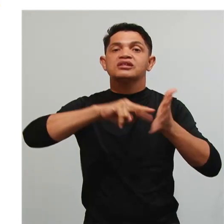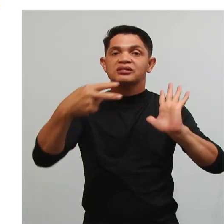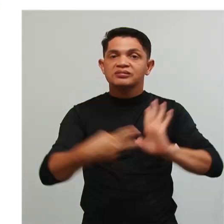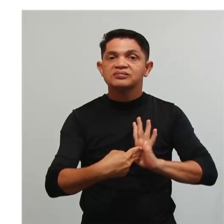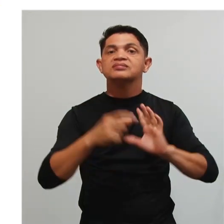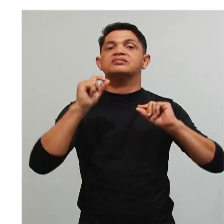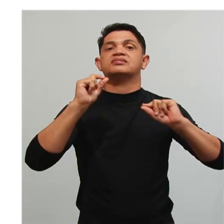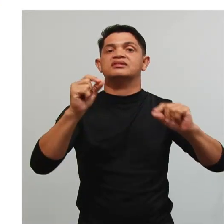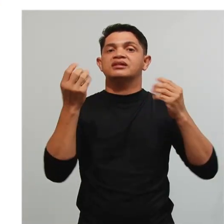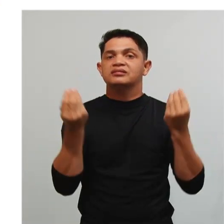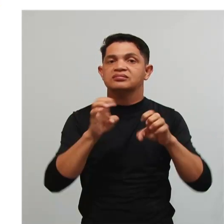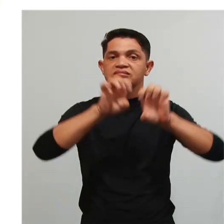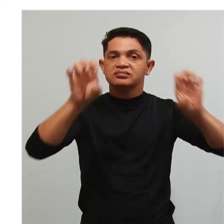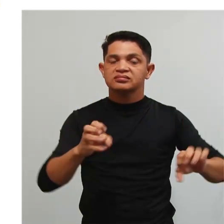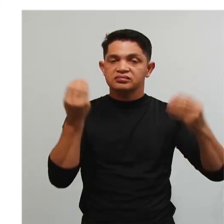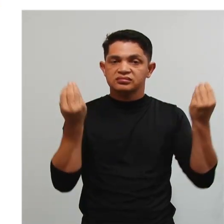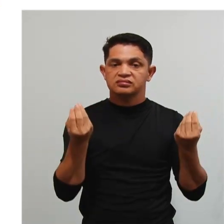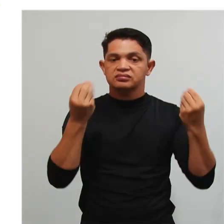pode ficar